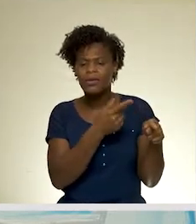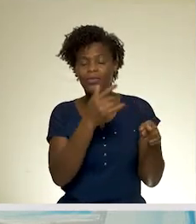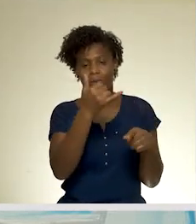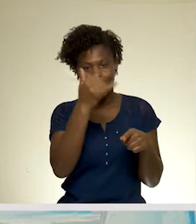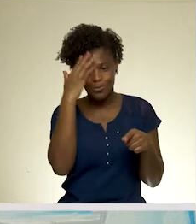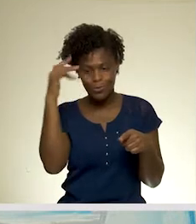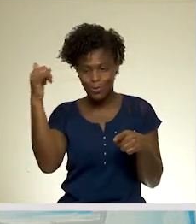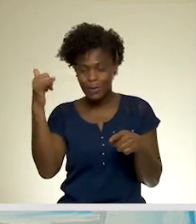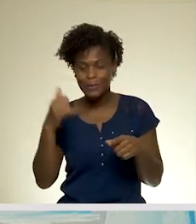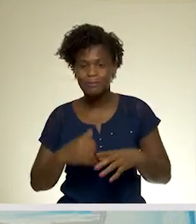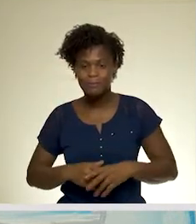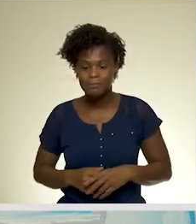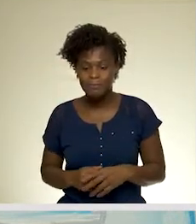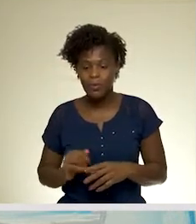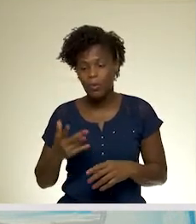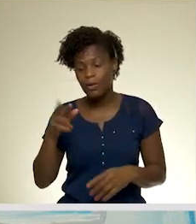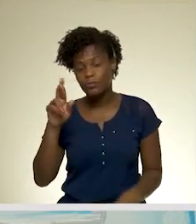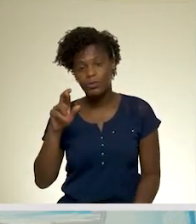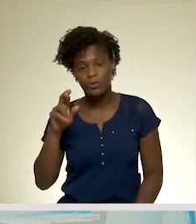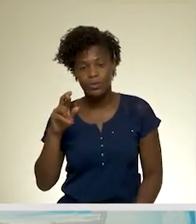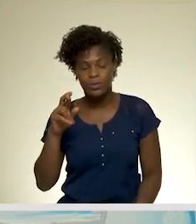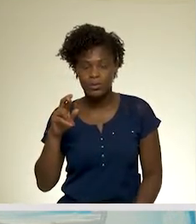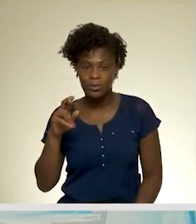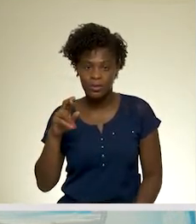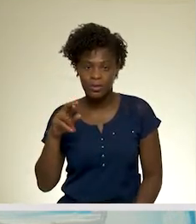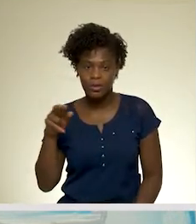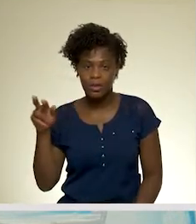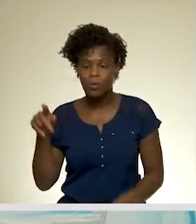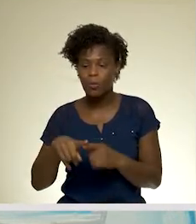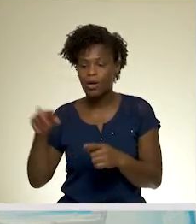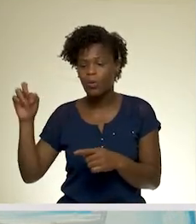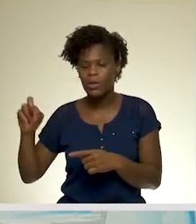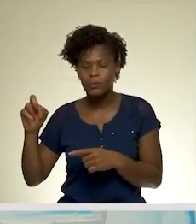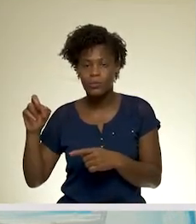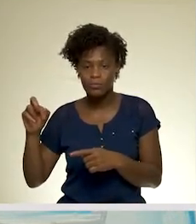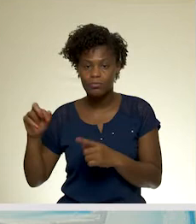2. E quando x for 8,